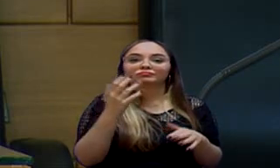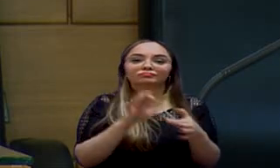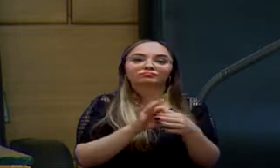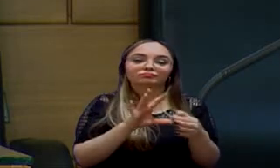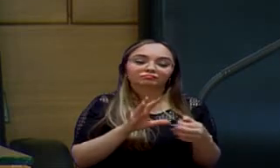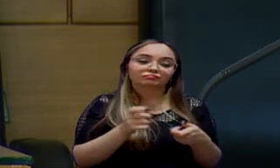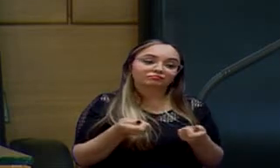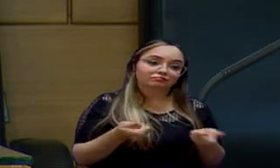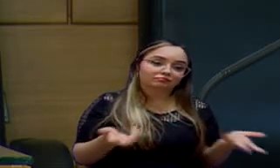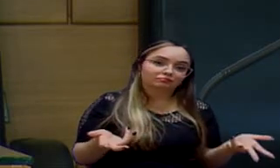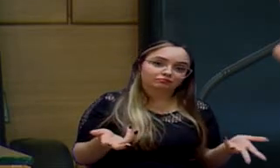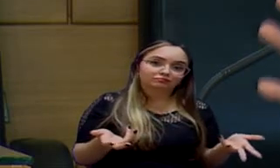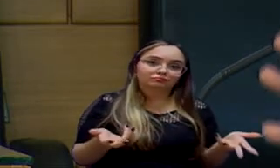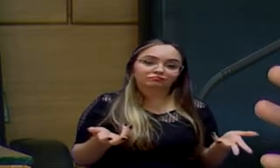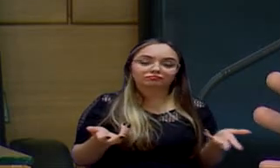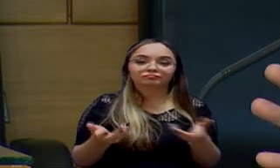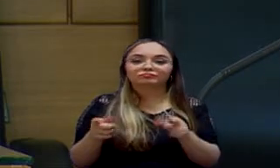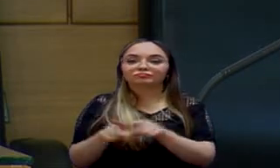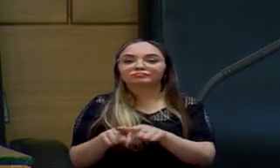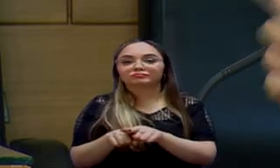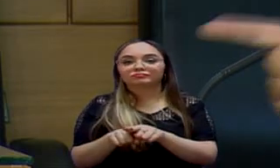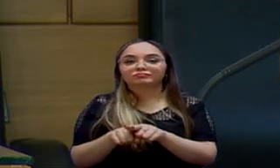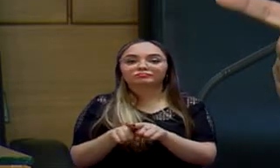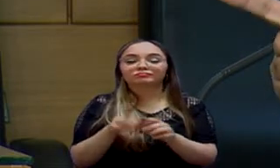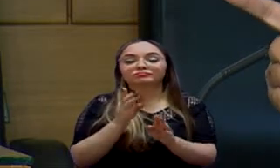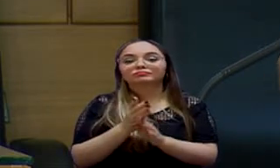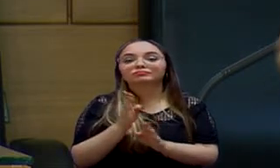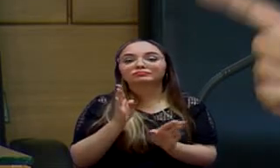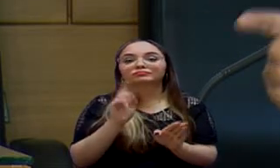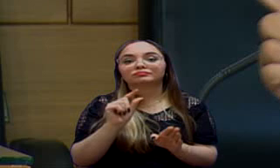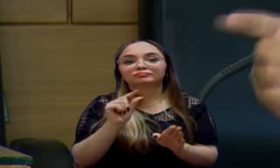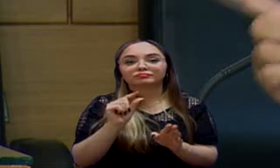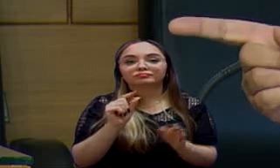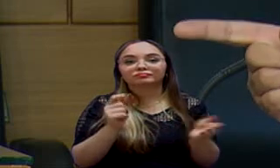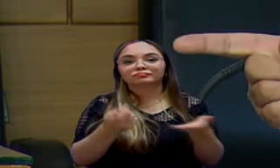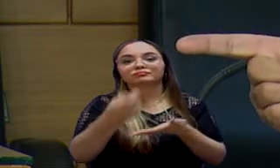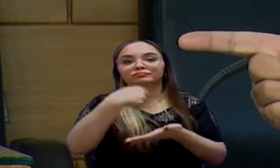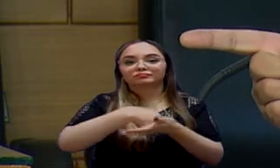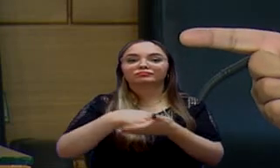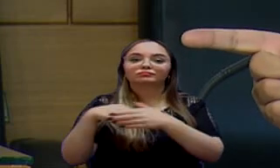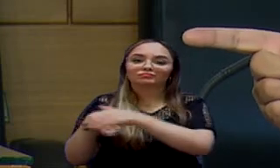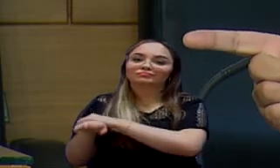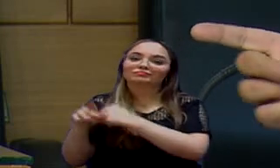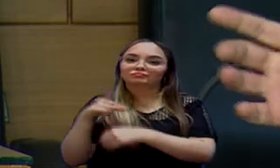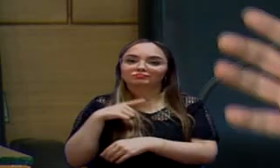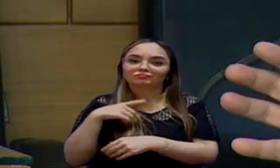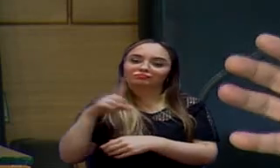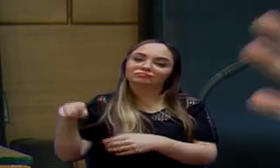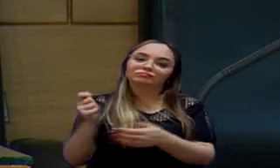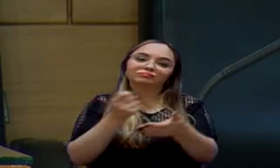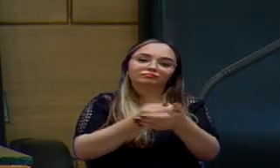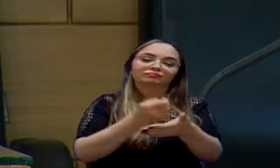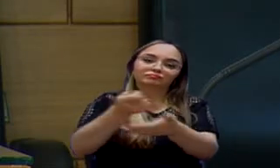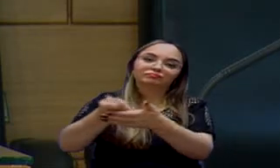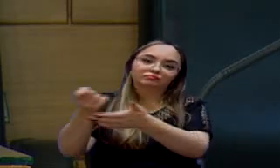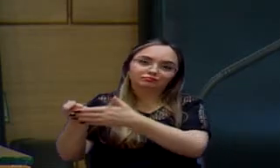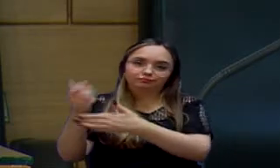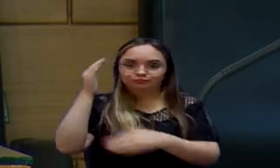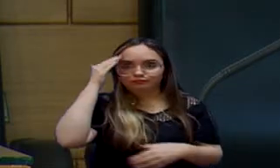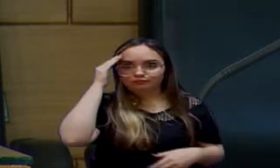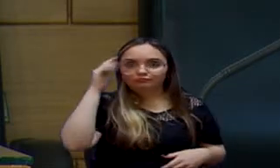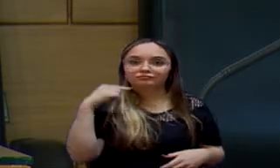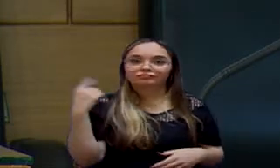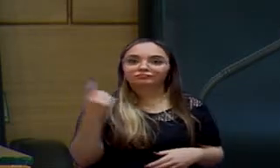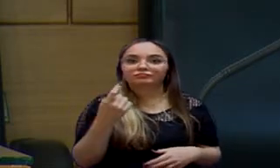despesa e receita Porém isso era coberto com o nosso fundo de reserva então não